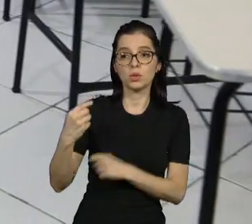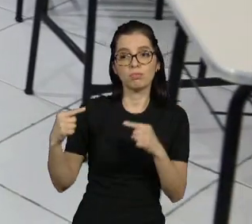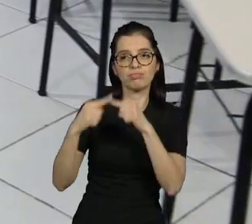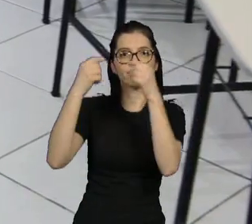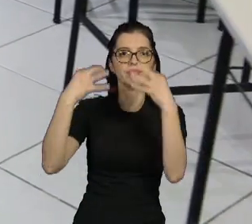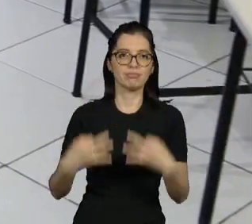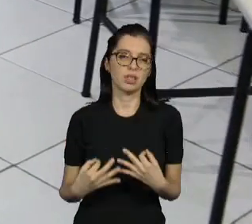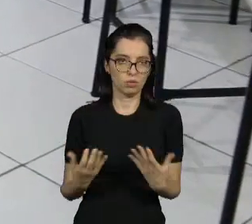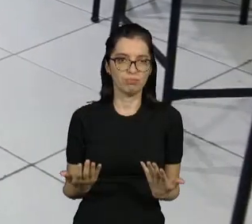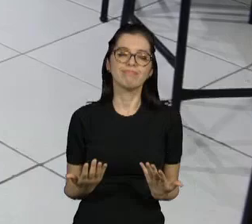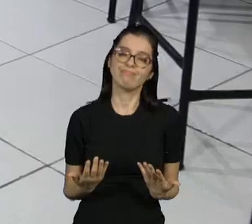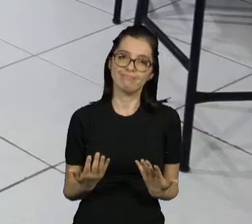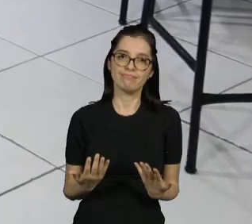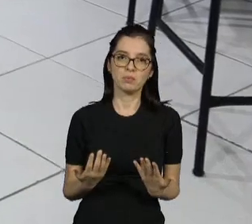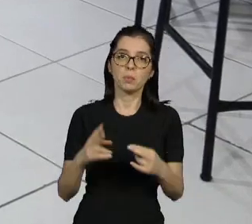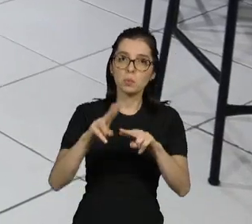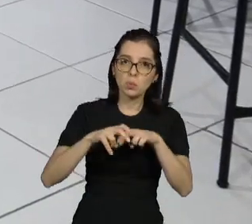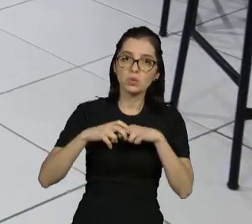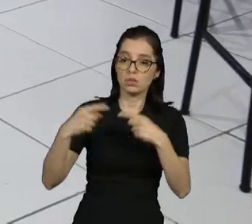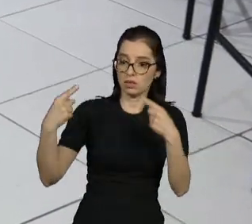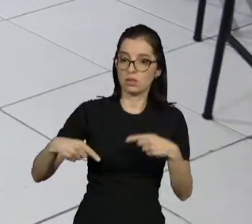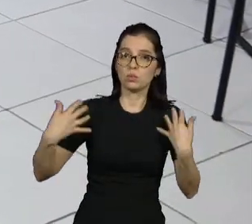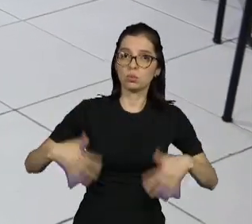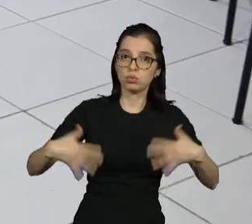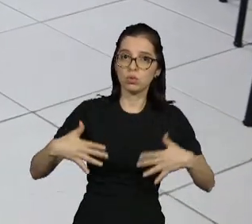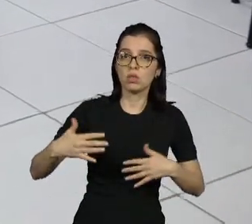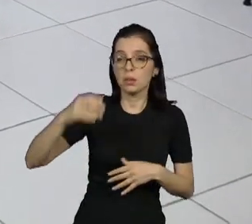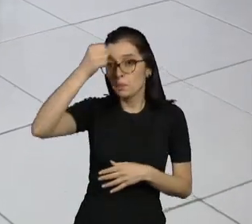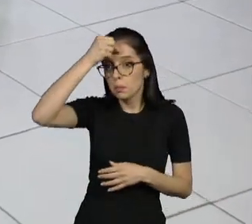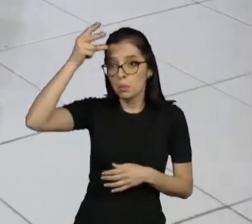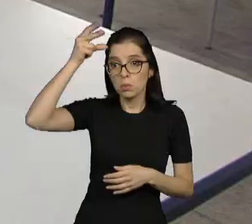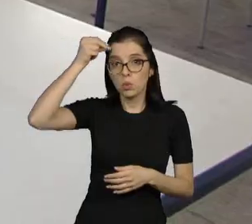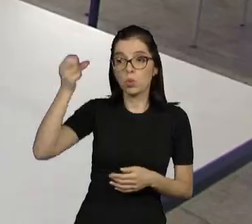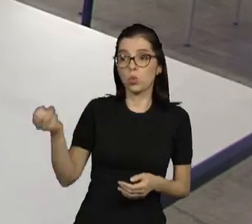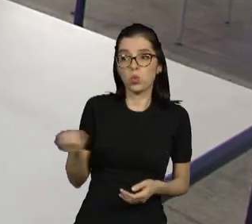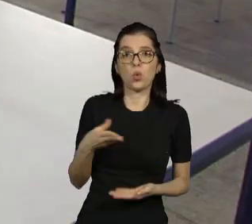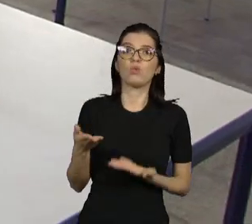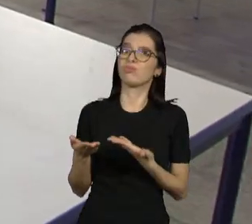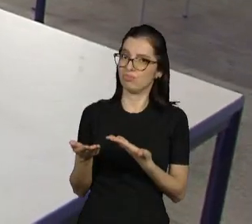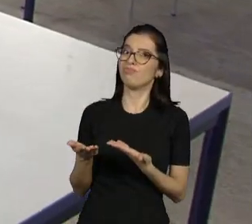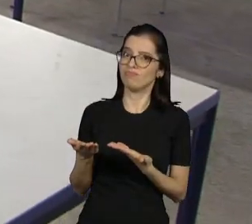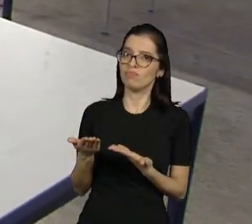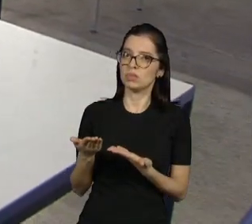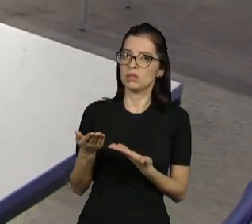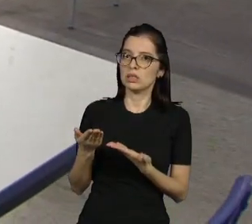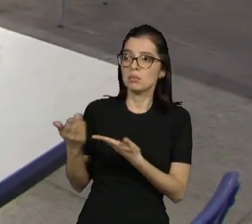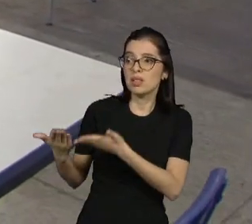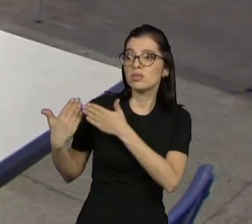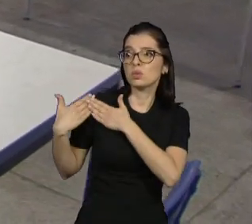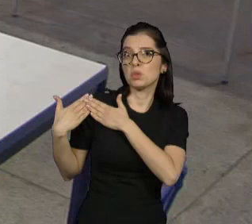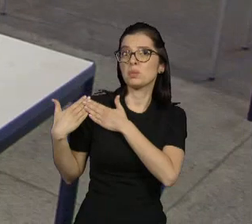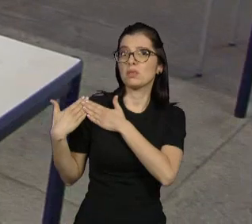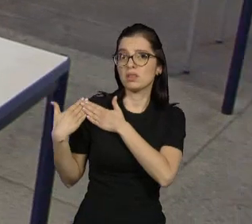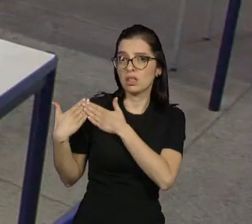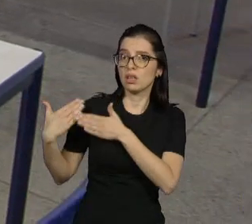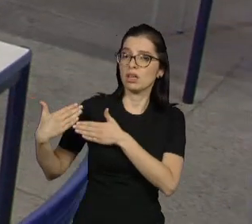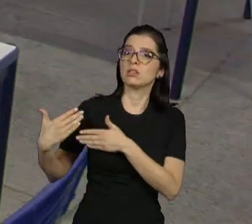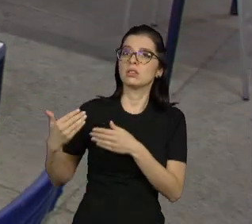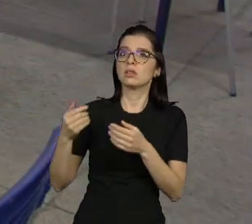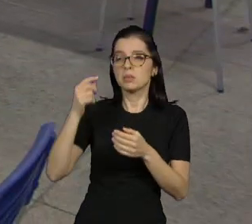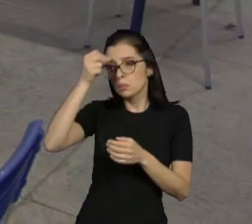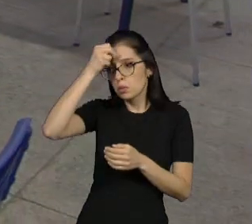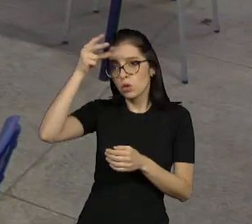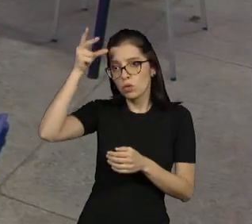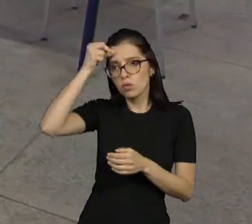esforços. Então, o desafio para os novos prefeitos é enorme. Então, a responsabilidade, em grande medida, é dos prefeitos